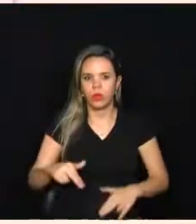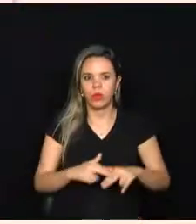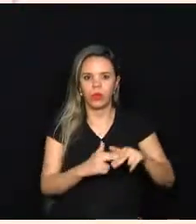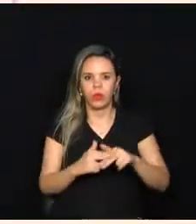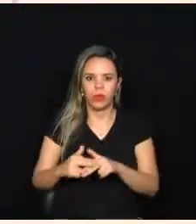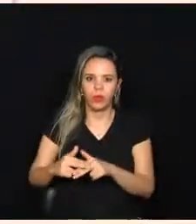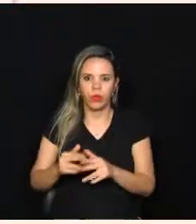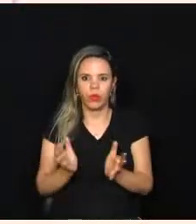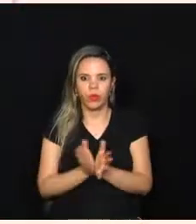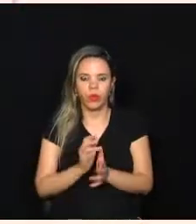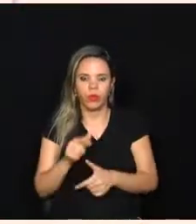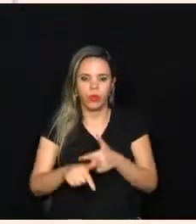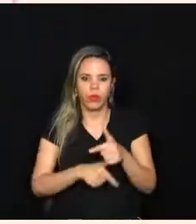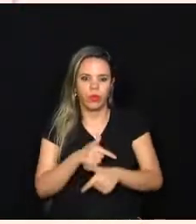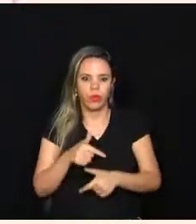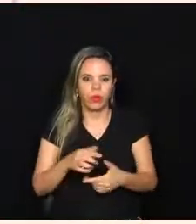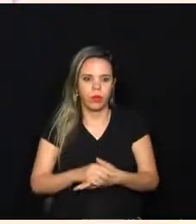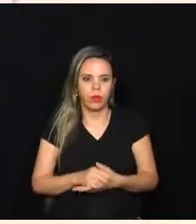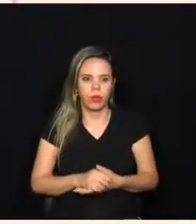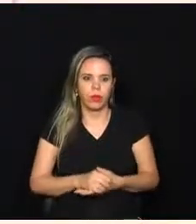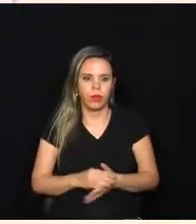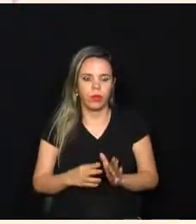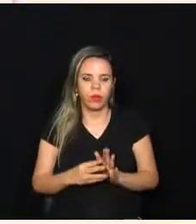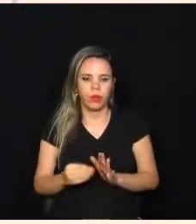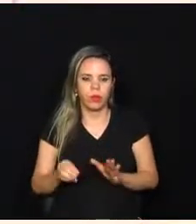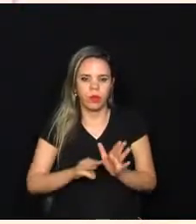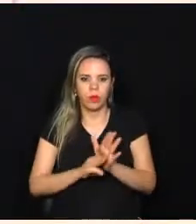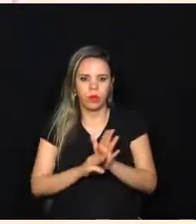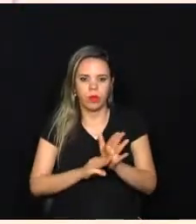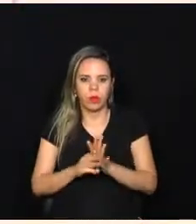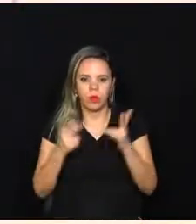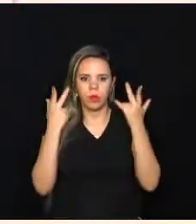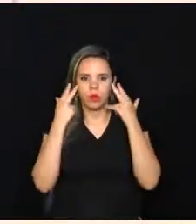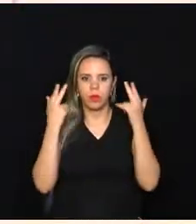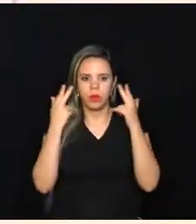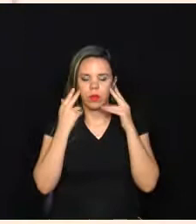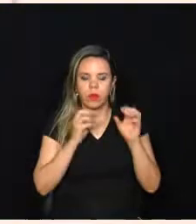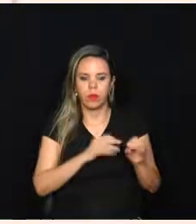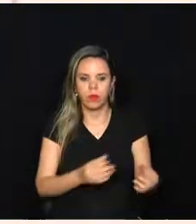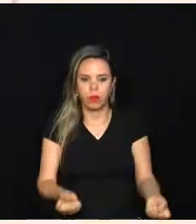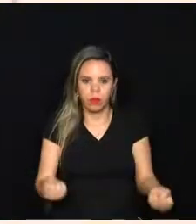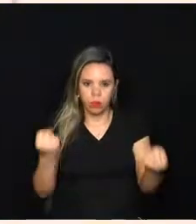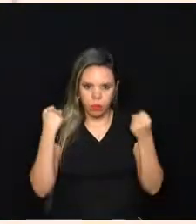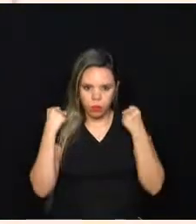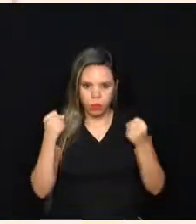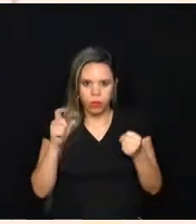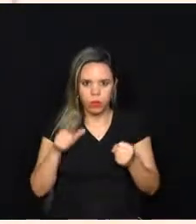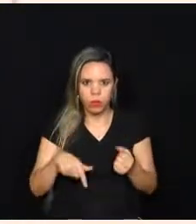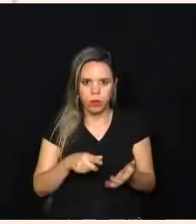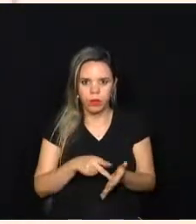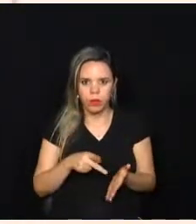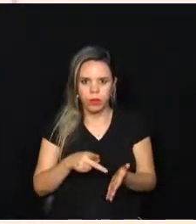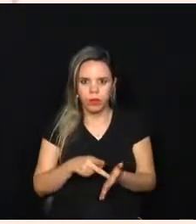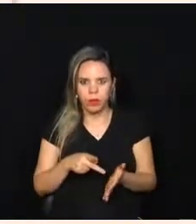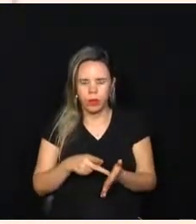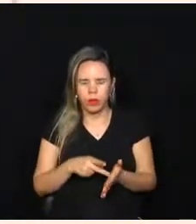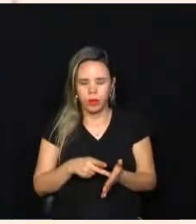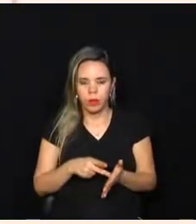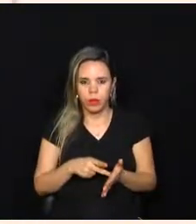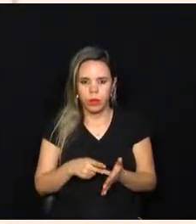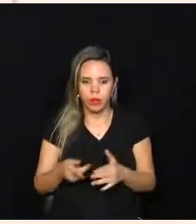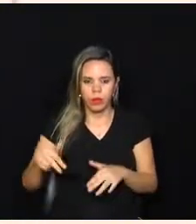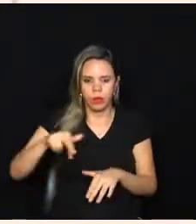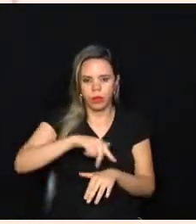é um tipo de atividade física inspirado no método natural de educação física. É, na verdade, um percurso